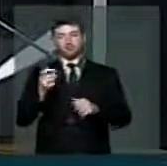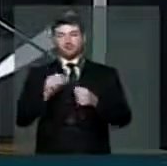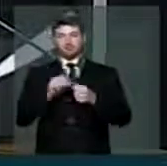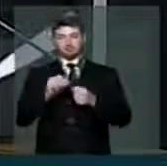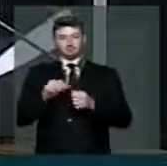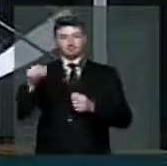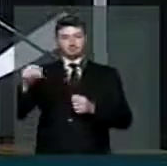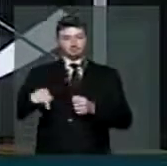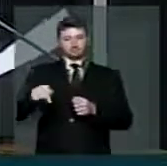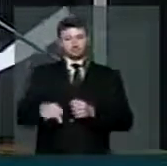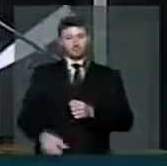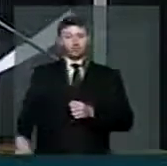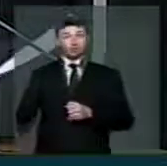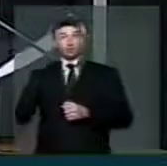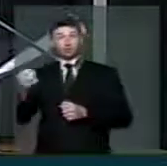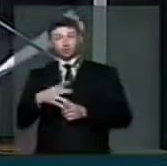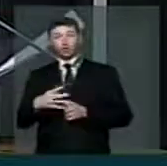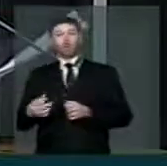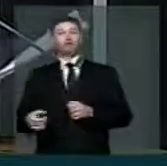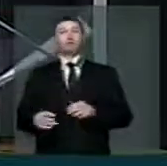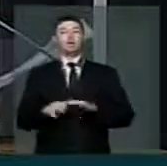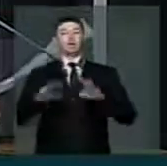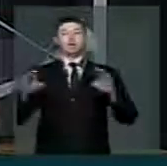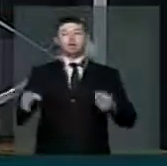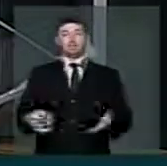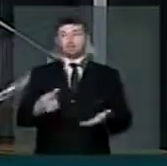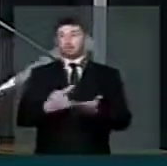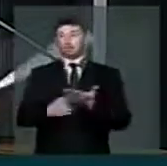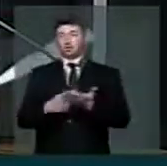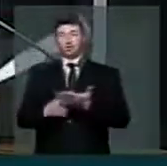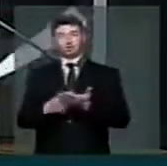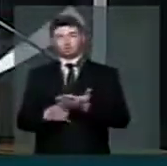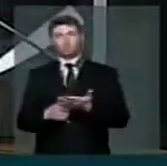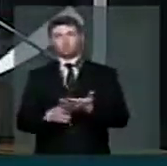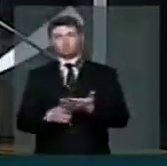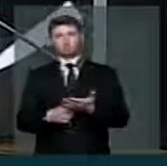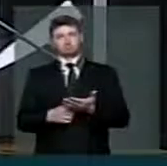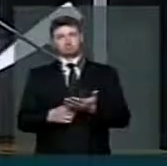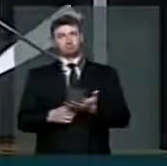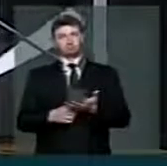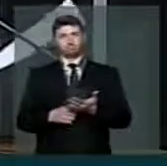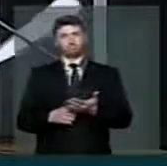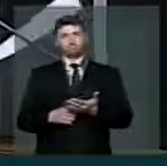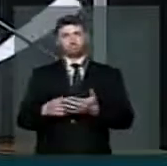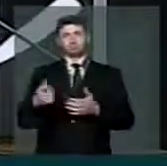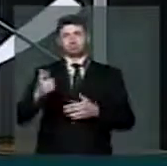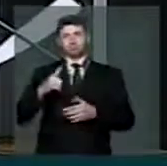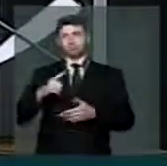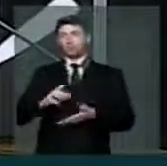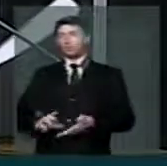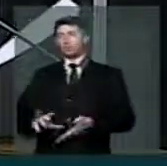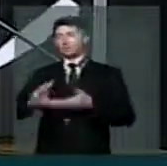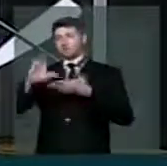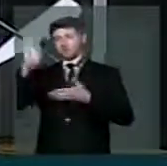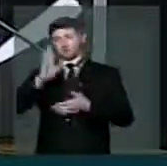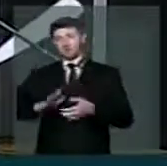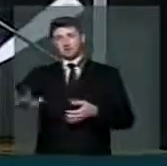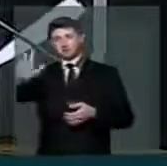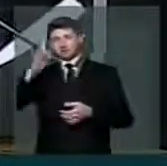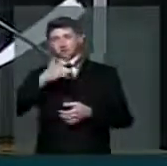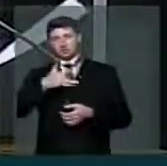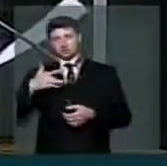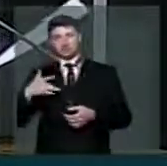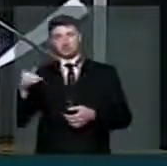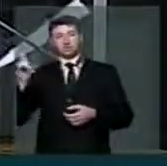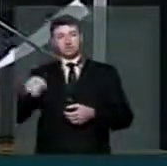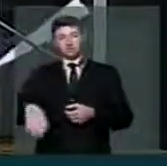estabeleça uma nova mesa de pactuação, que tenha o Conselho Nacional de Saúde